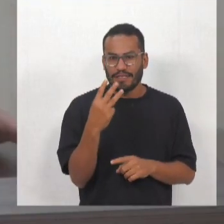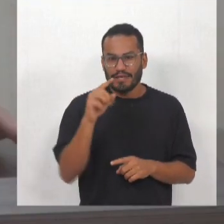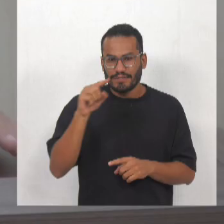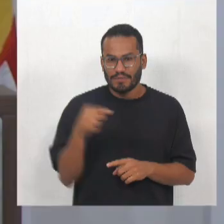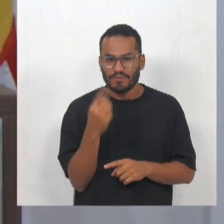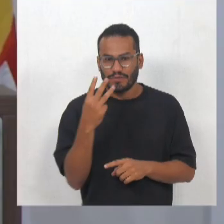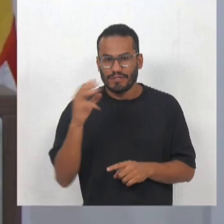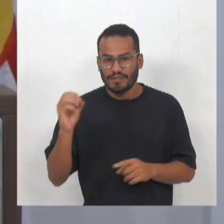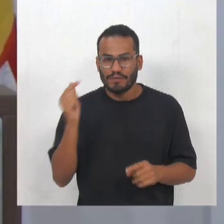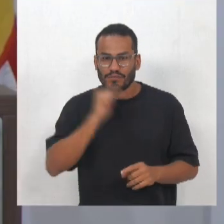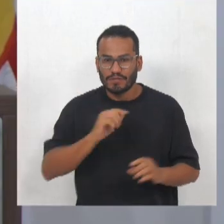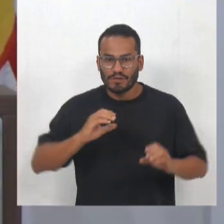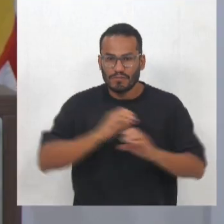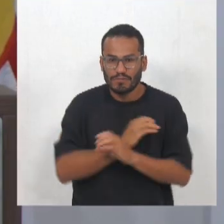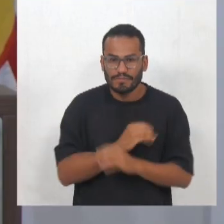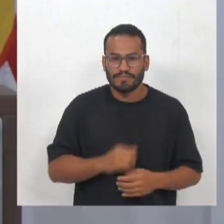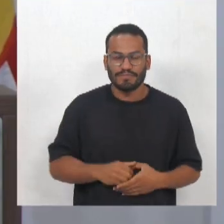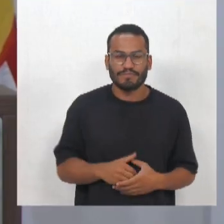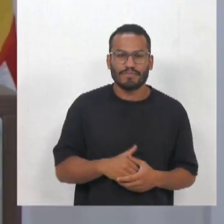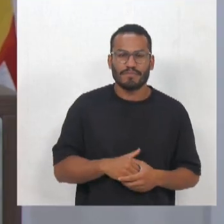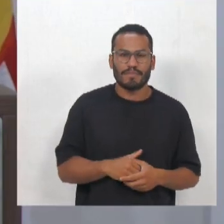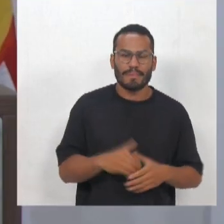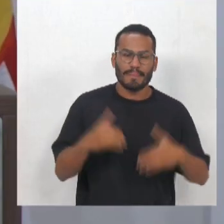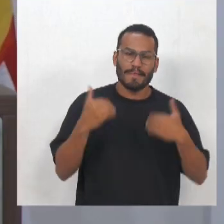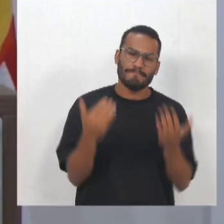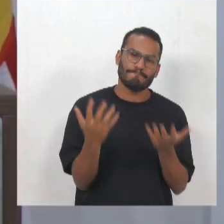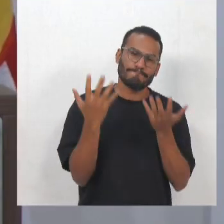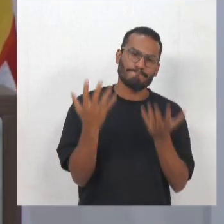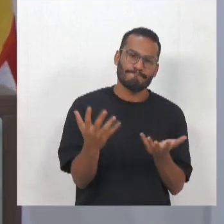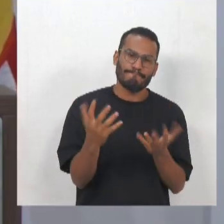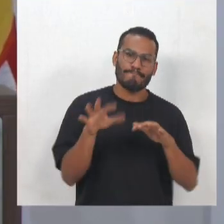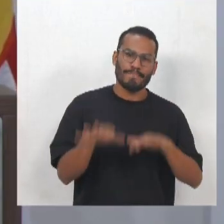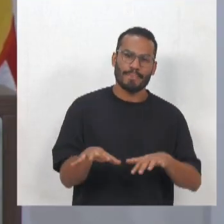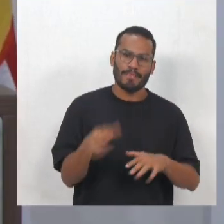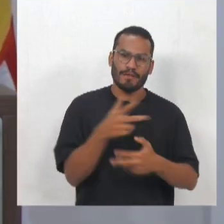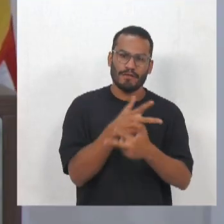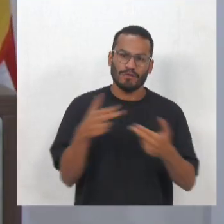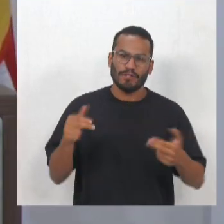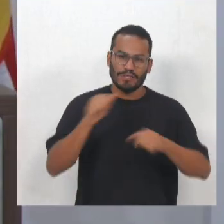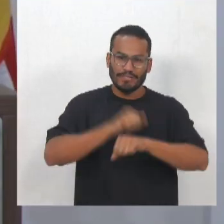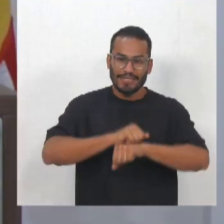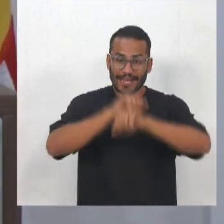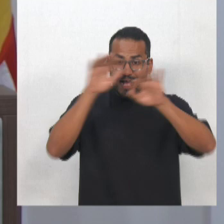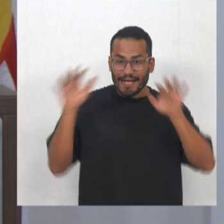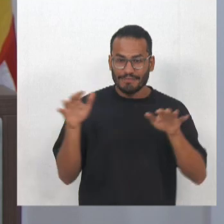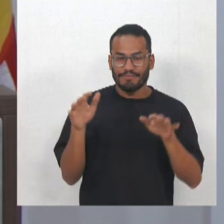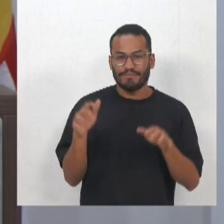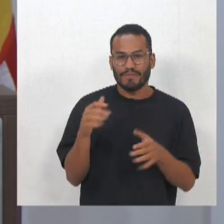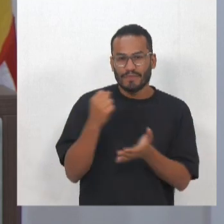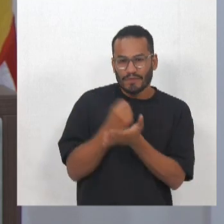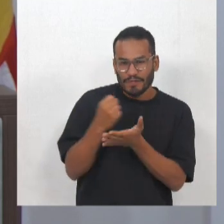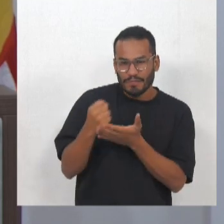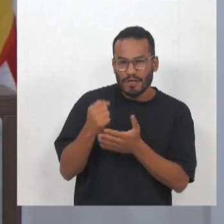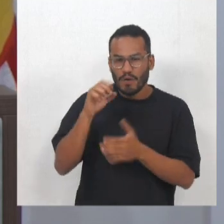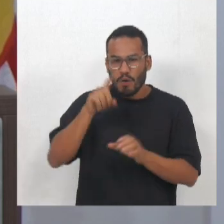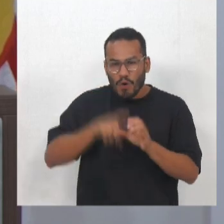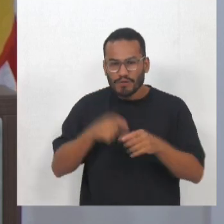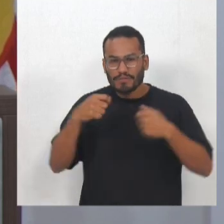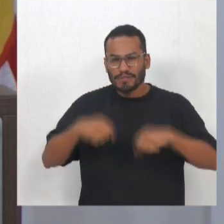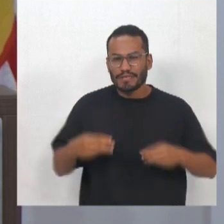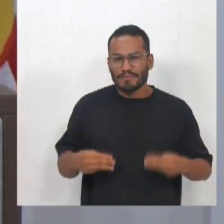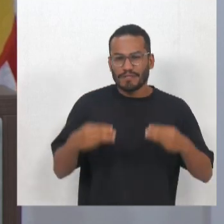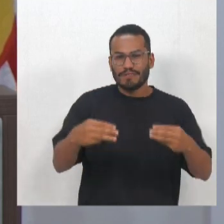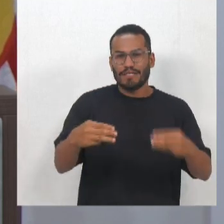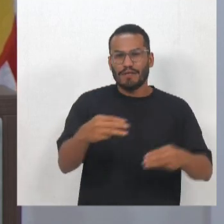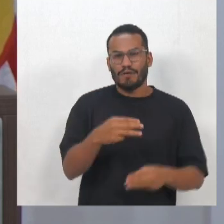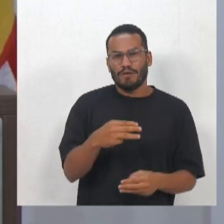Vossa Excelência poder concluir. Obrigado, presidente. Então, o que eu quero aqui é que as coisas sejam esclarecidas, o Tribunal de Contas tem que esclarecer, o Ministério Público tem que